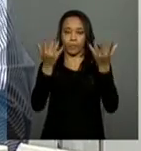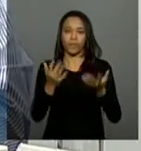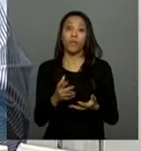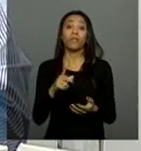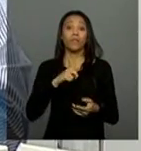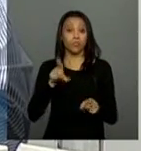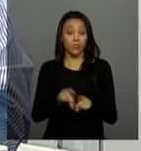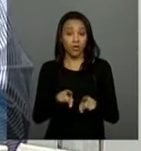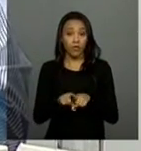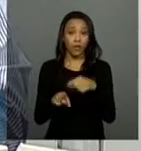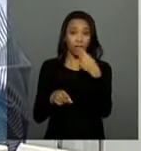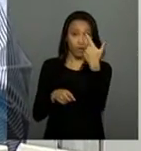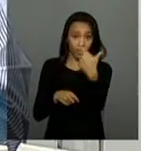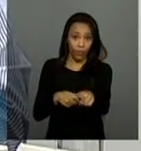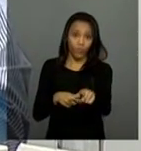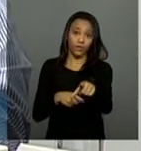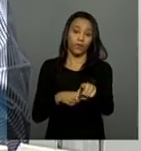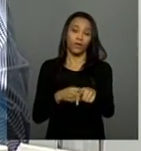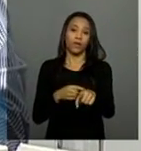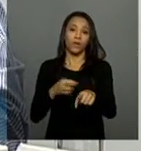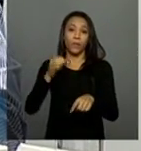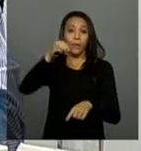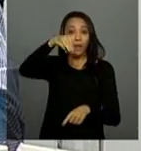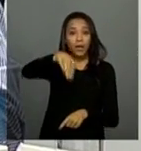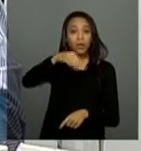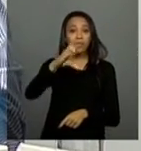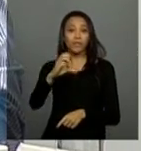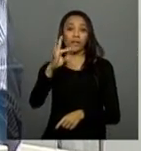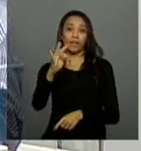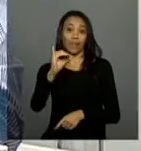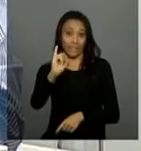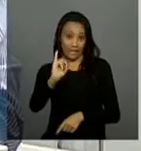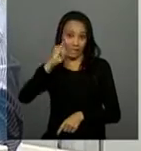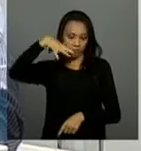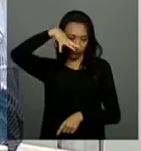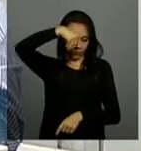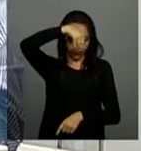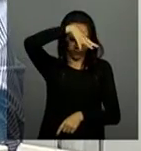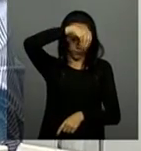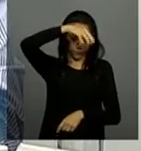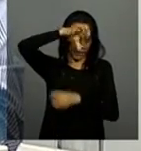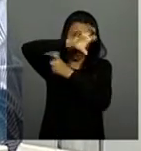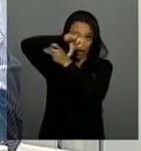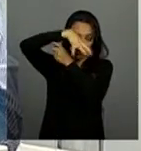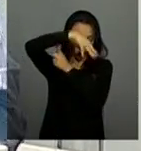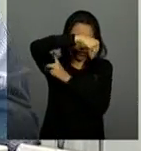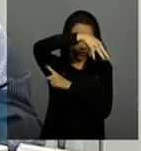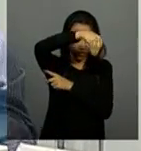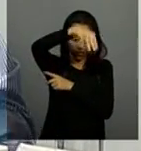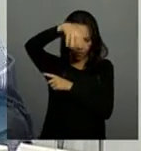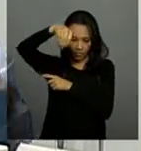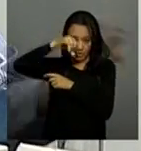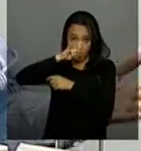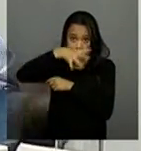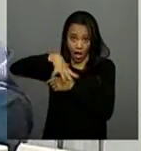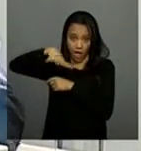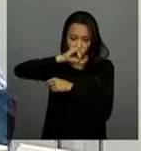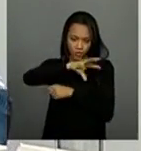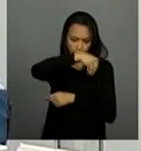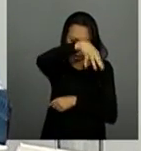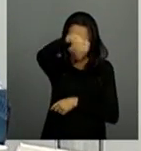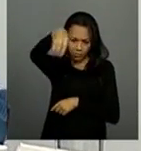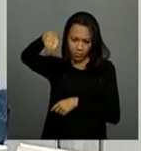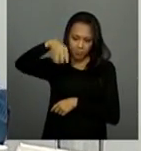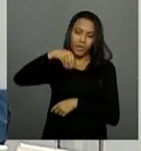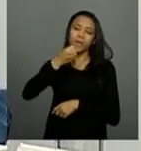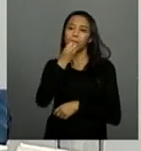espião sustentável, que é o MCTI, com os satélites passando assim, vai por aqui, vai por ali, que é importante com a análise da